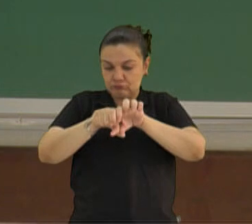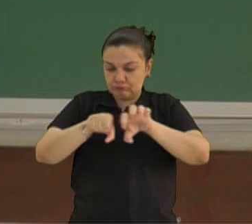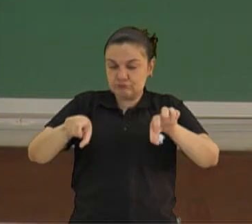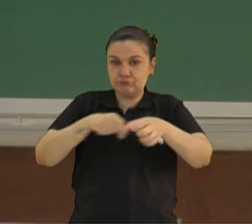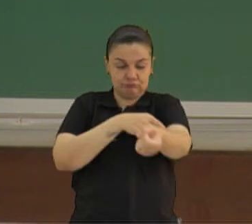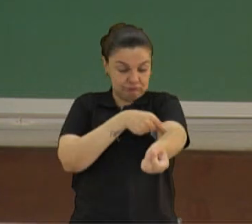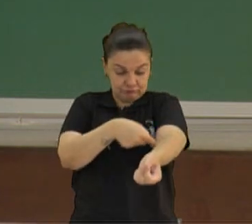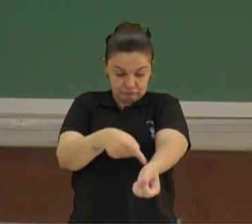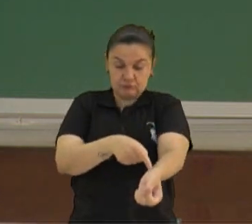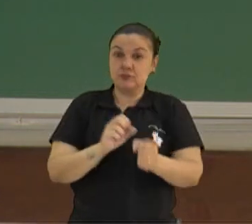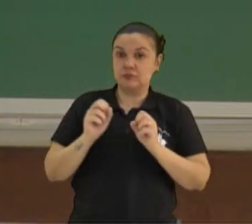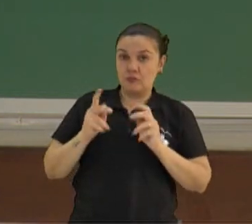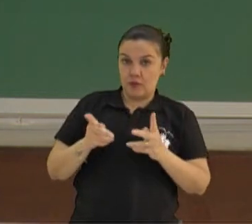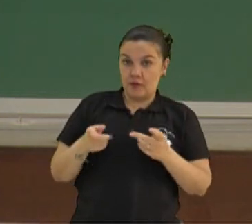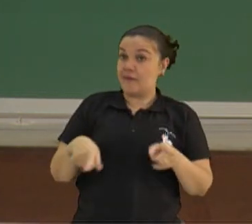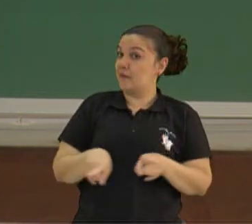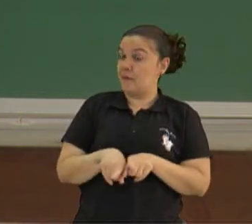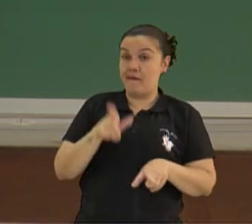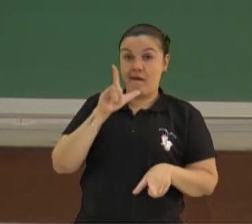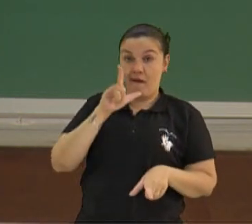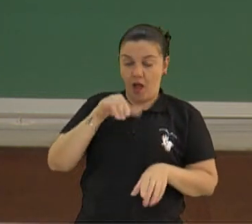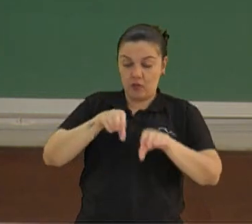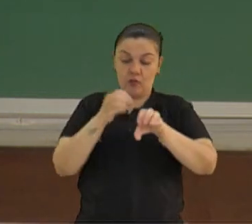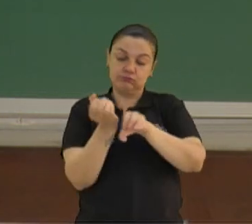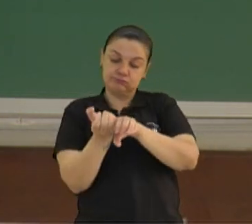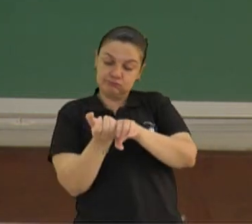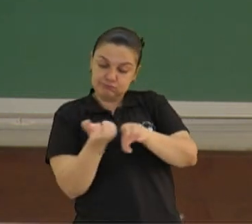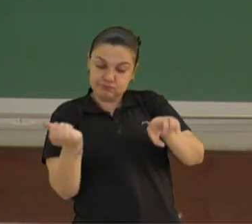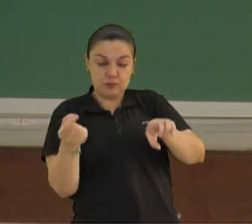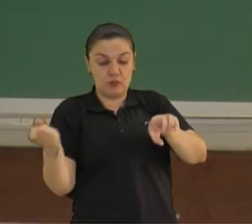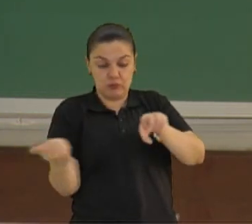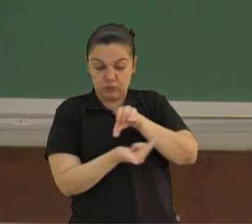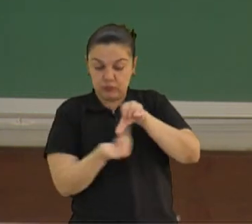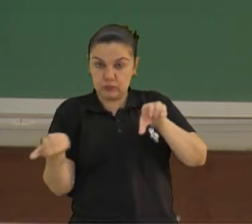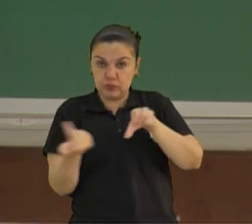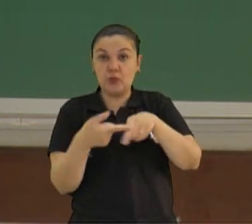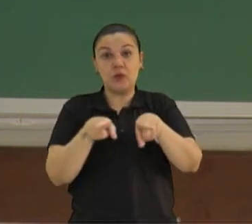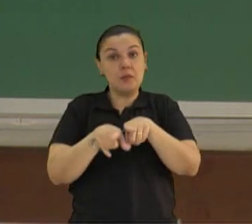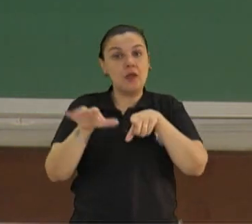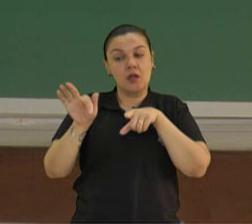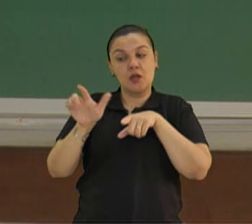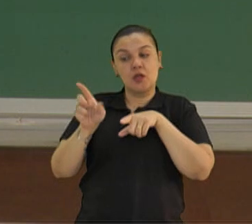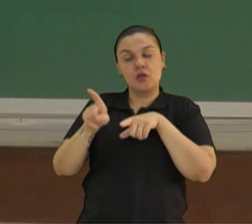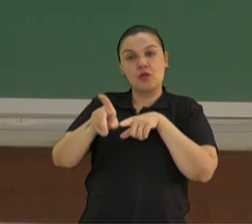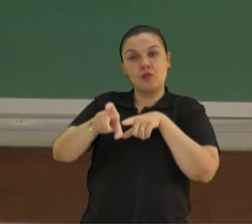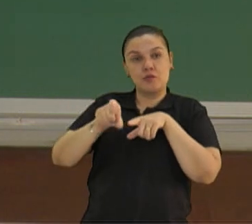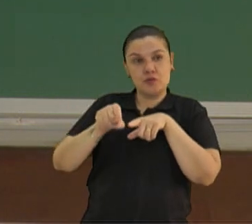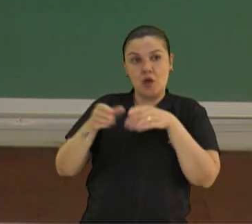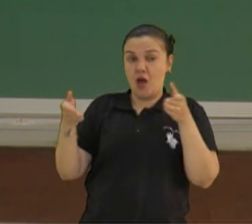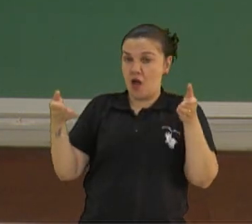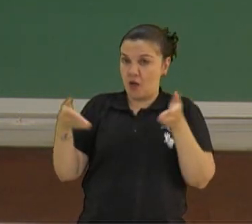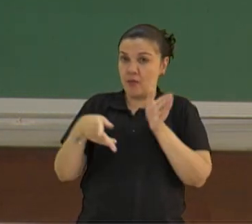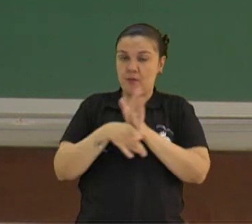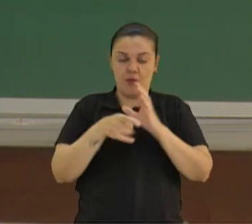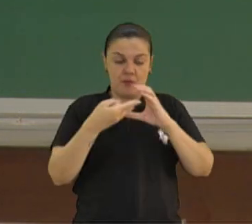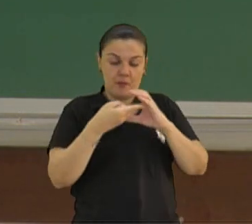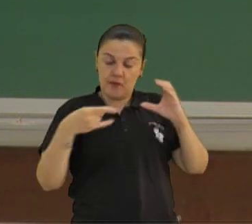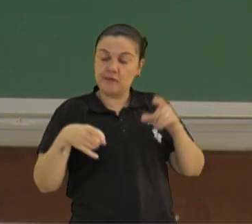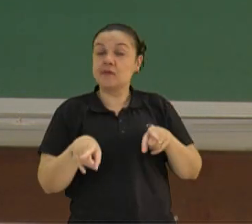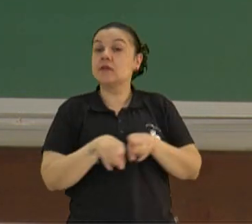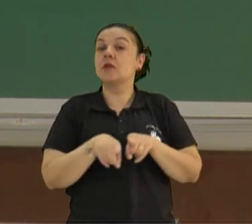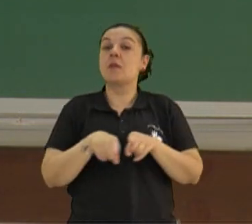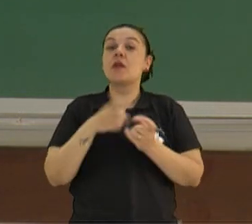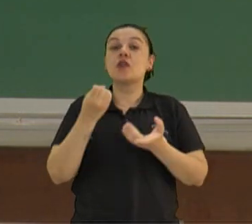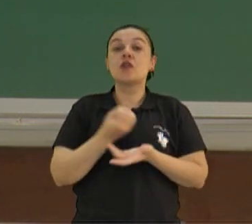artéria, concorda comigo? Fluxo de água, quantidade de água que passa por um cano. Agora, fluxo magnético, pessoal,